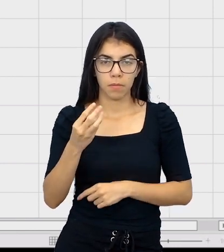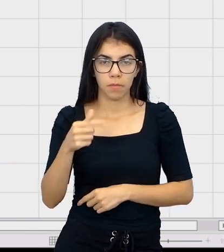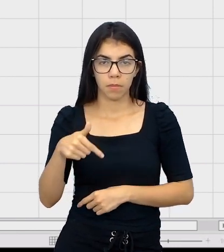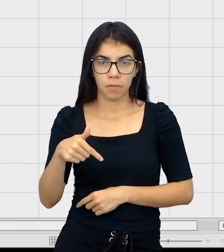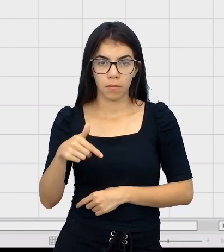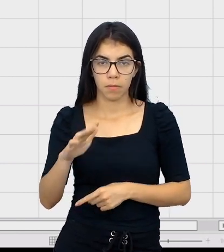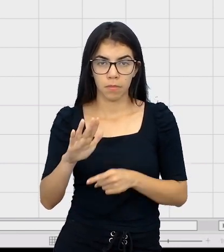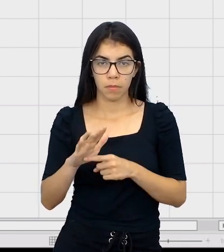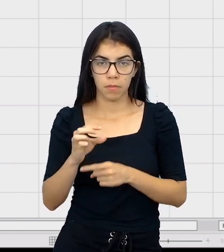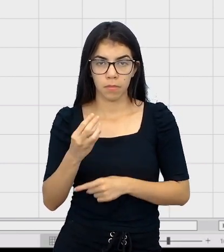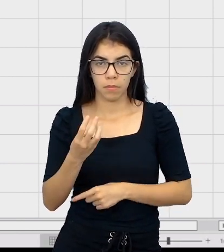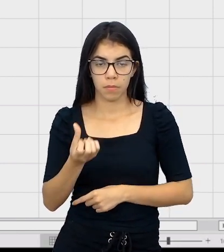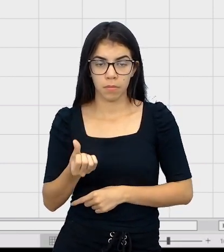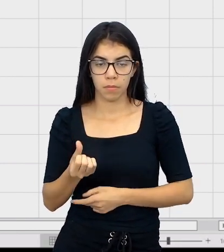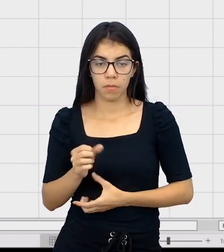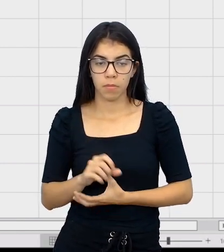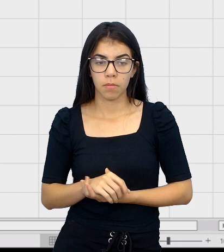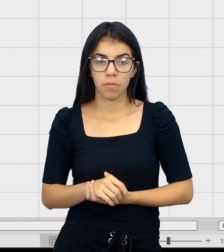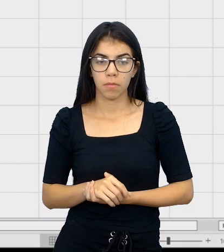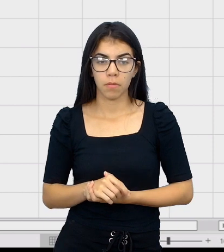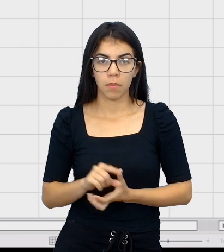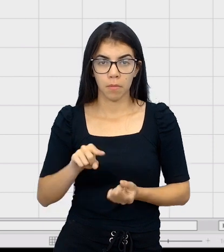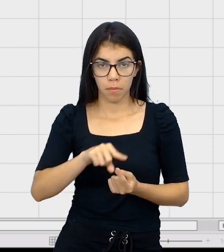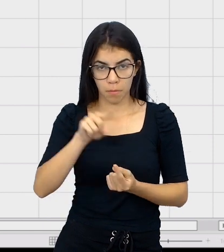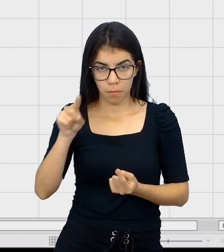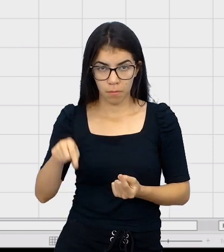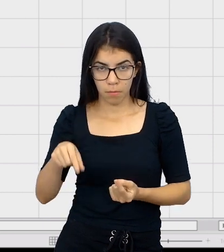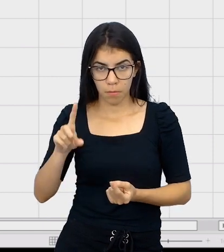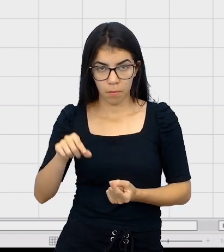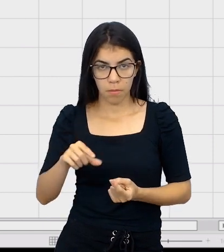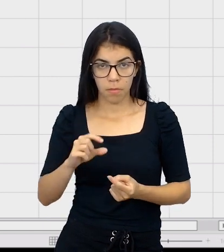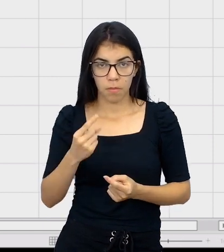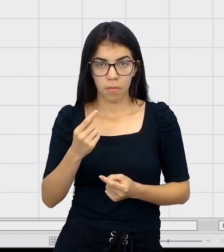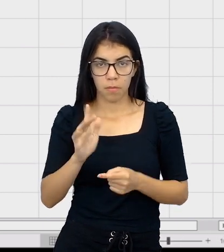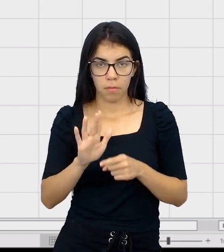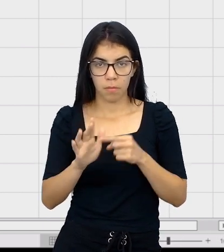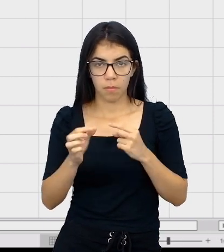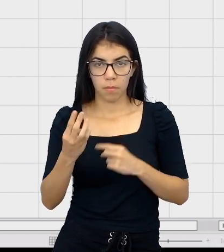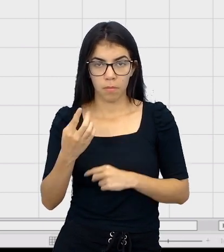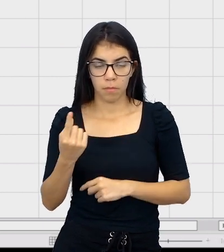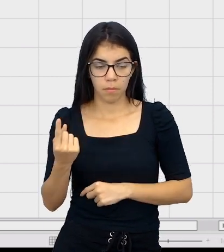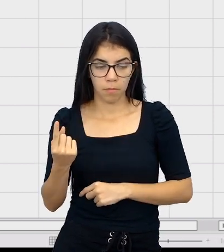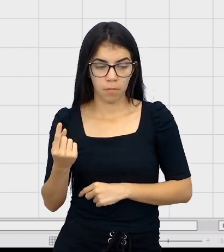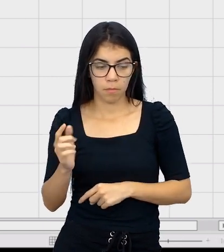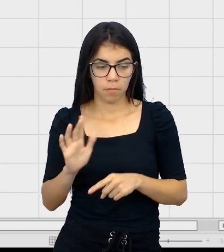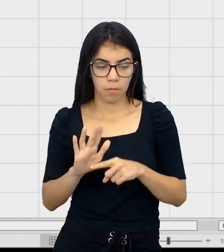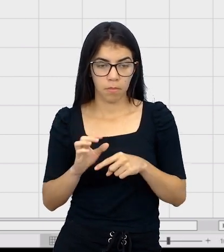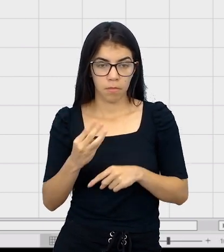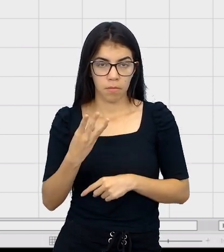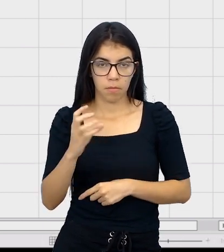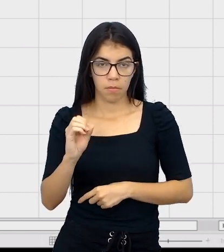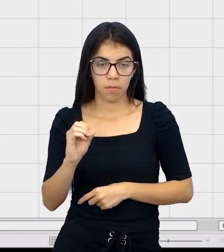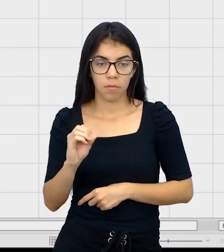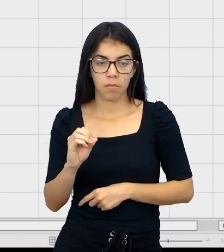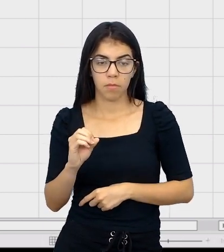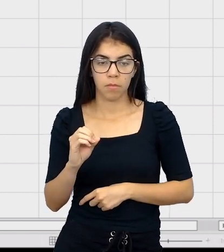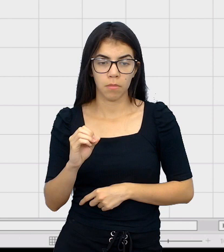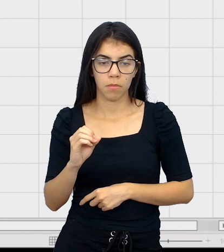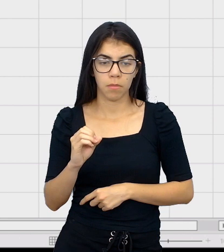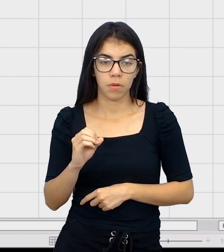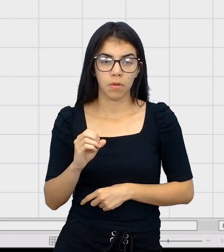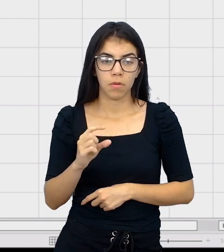37. E menos 36, Roberto. Tá. Coluna de mínima. Menos 41. Menos 41. Menos 40. Menos 40.